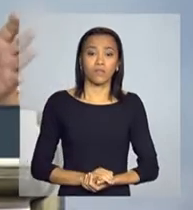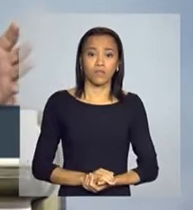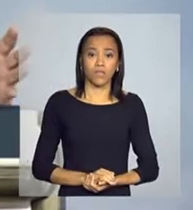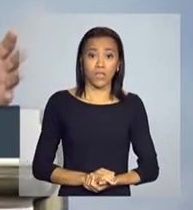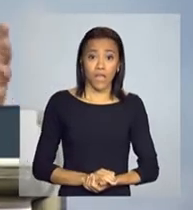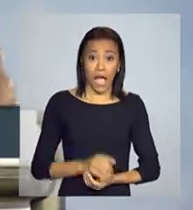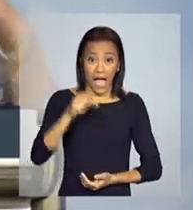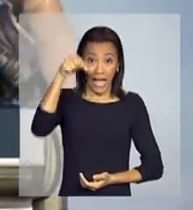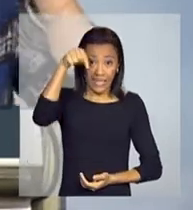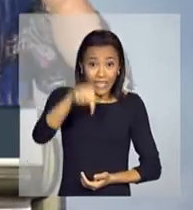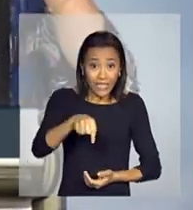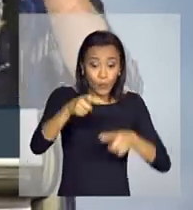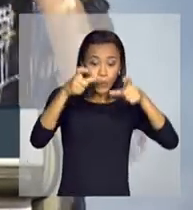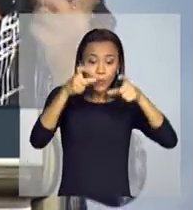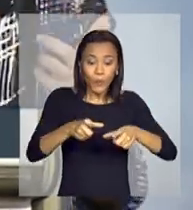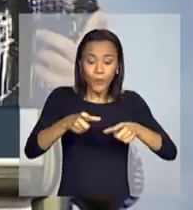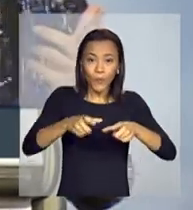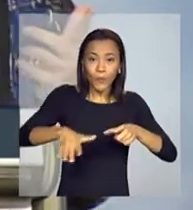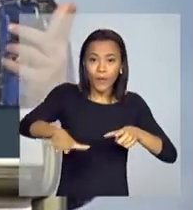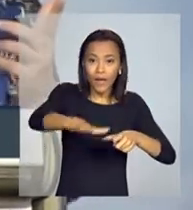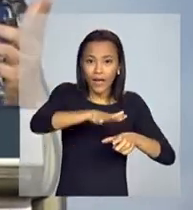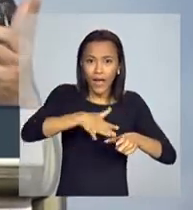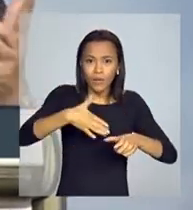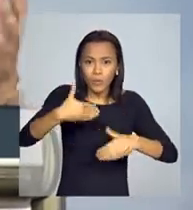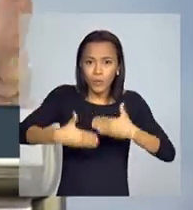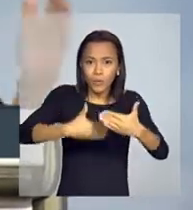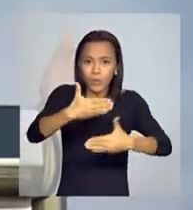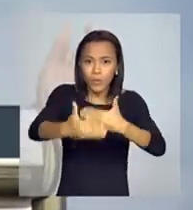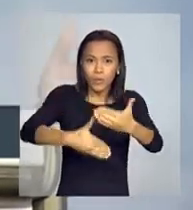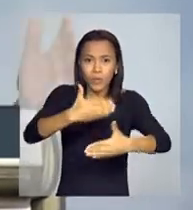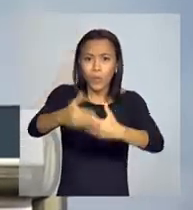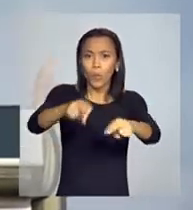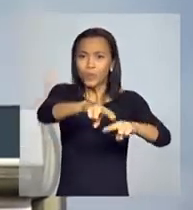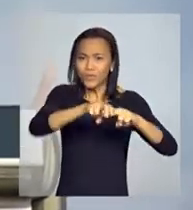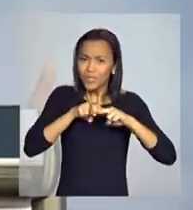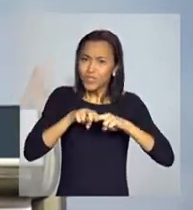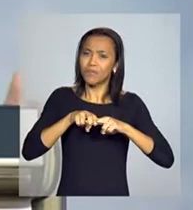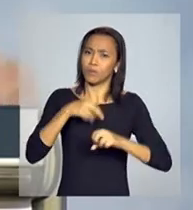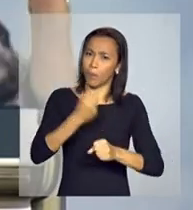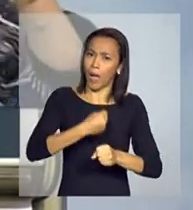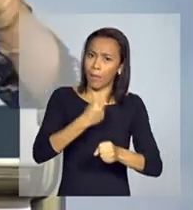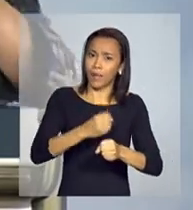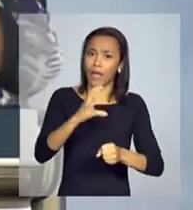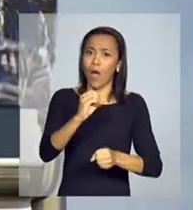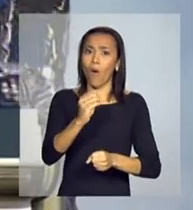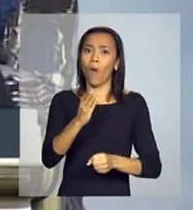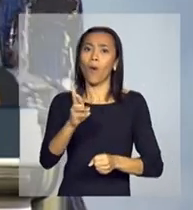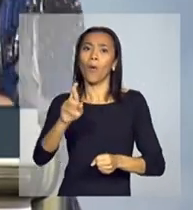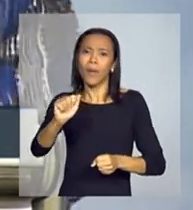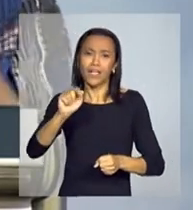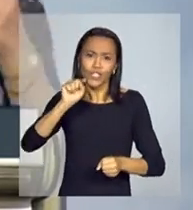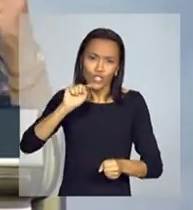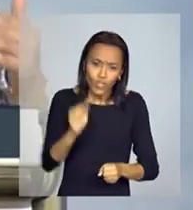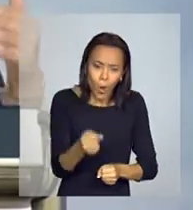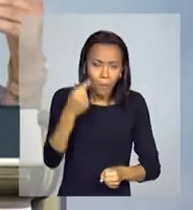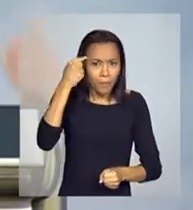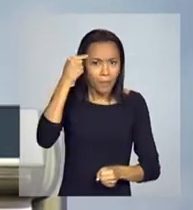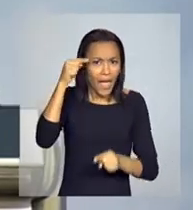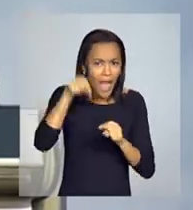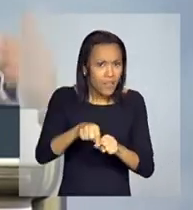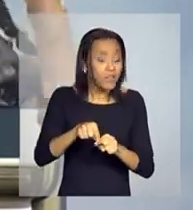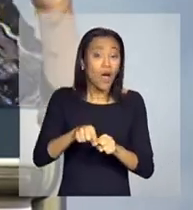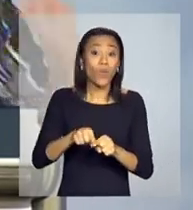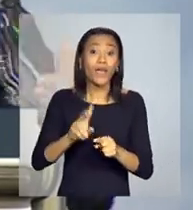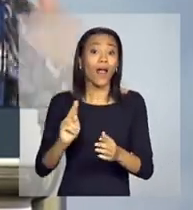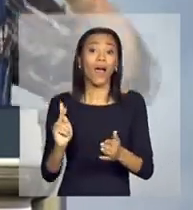do desenvolvimento, o motivo das obras nunca pode ser ela em si. É o que ela